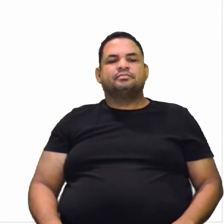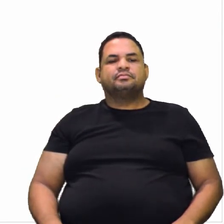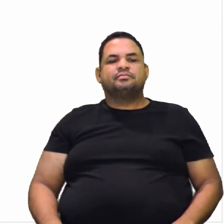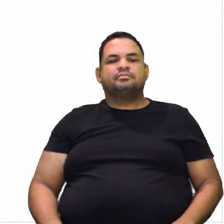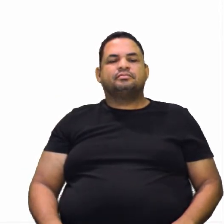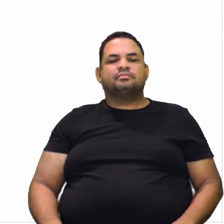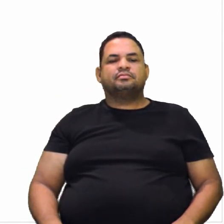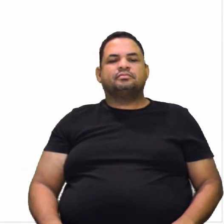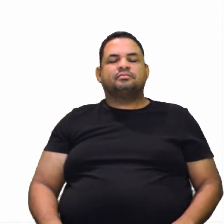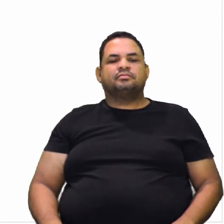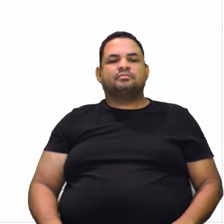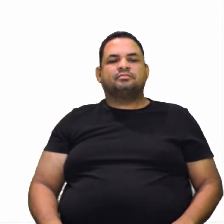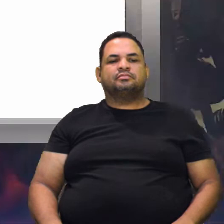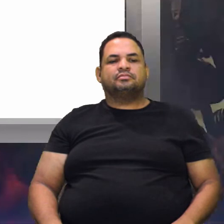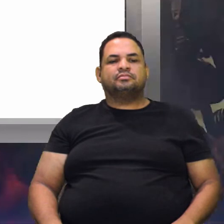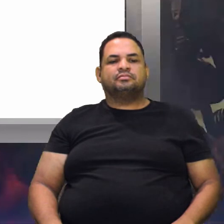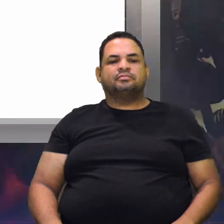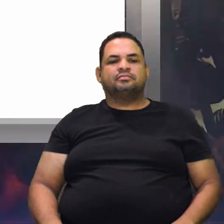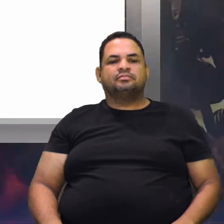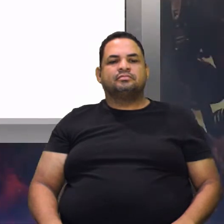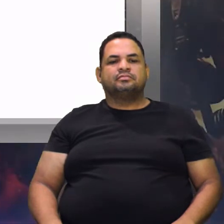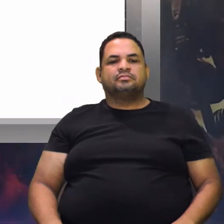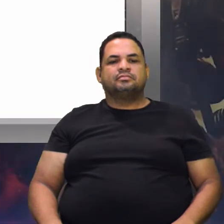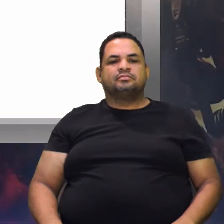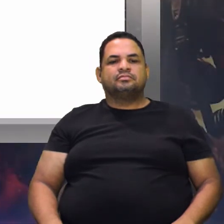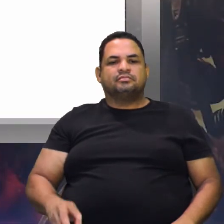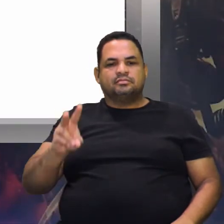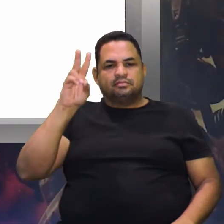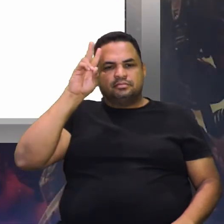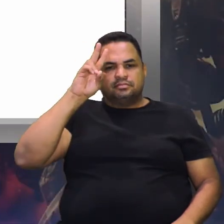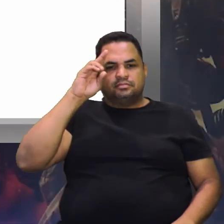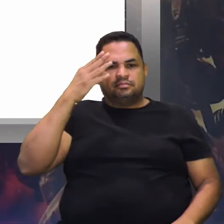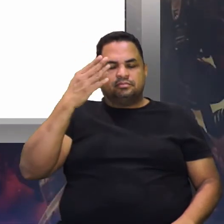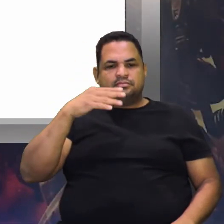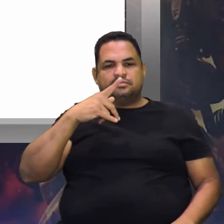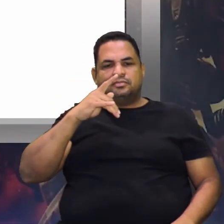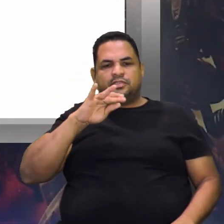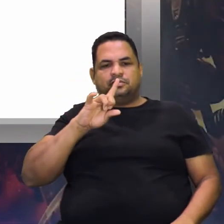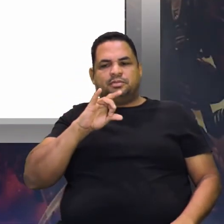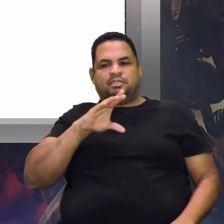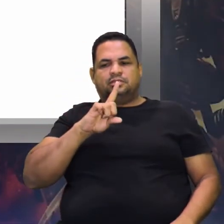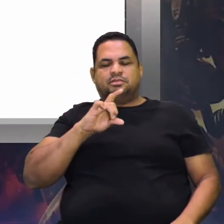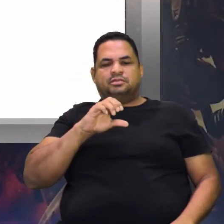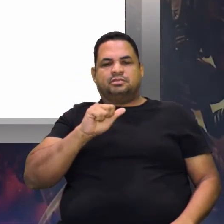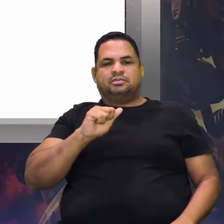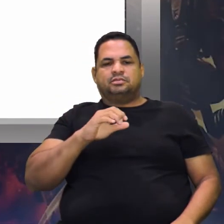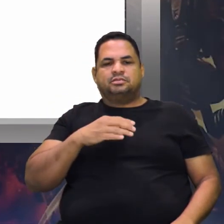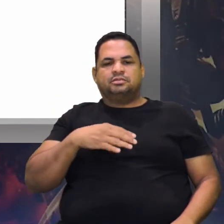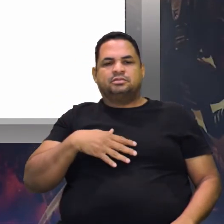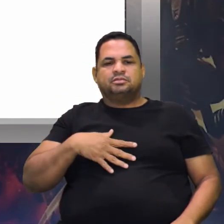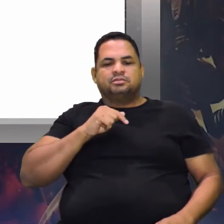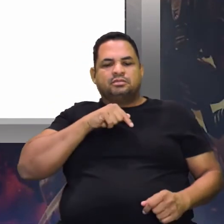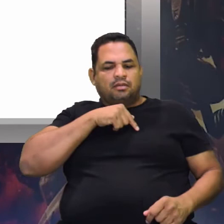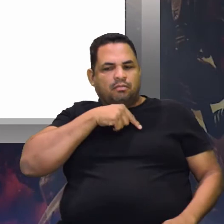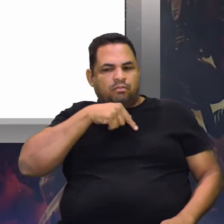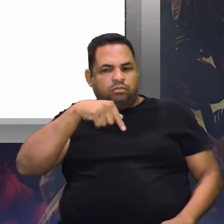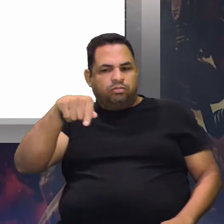Vem cá comigo aqui, falar só sobre essa história interessante. O Fidipides, ele vai correr da cidade de